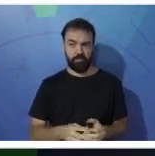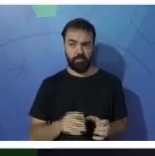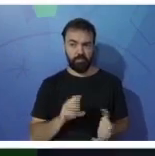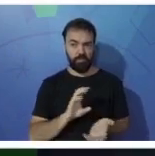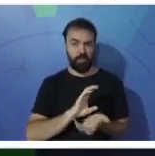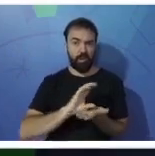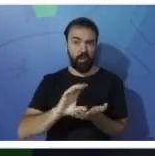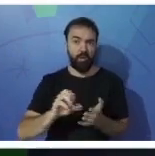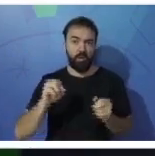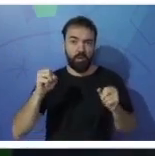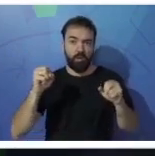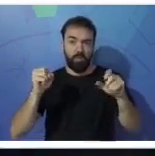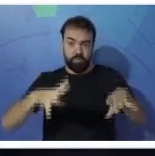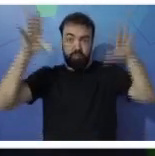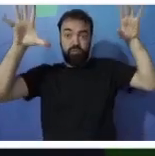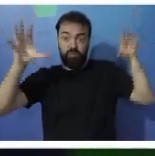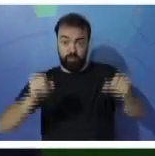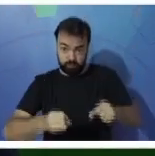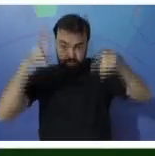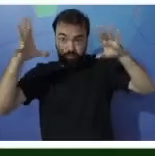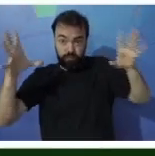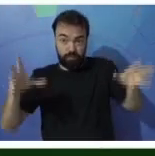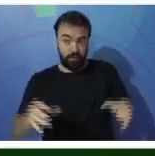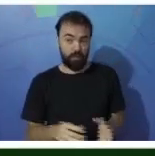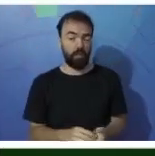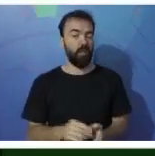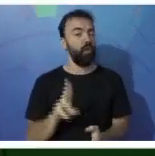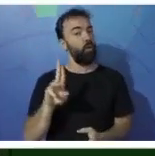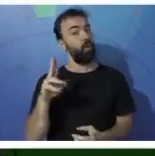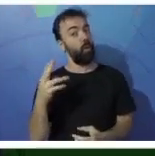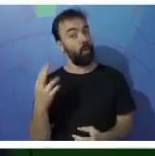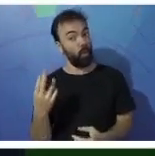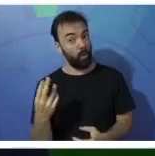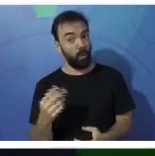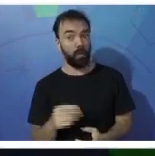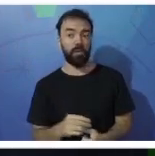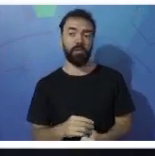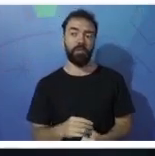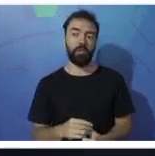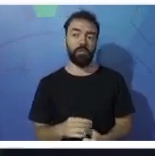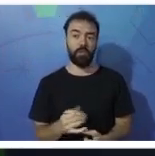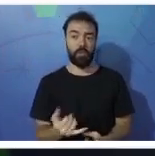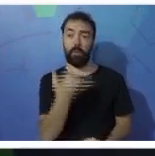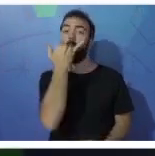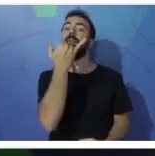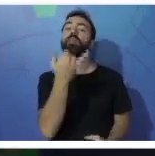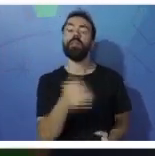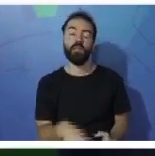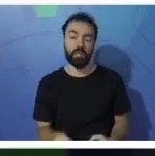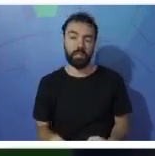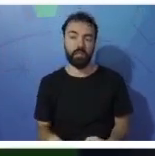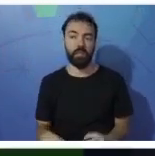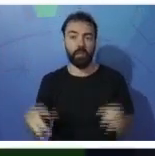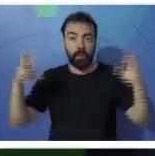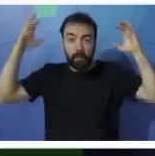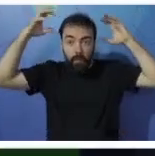surpresa mágicas, será? Ou o acidente com o urso polar?